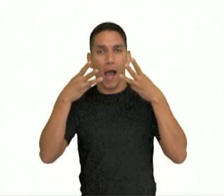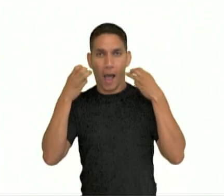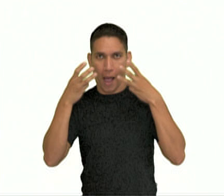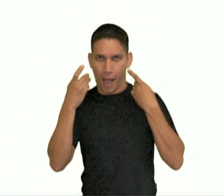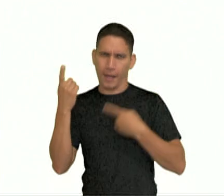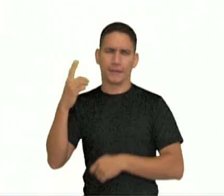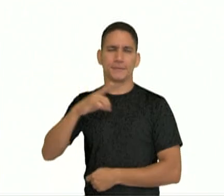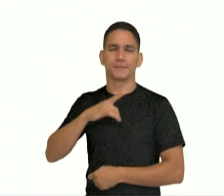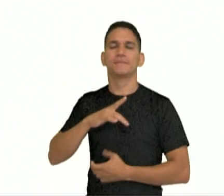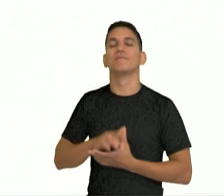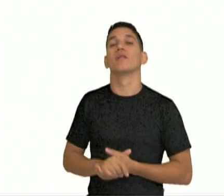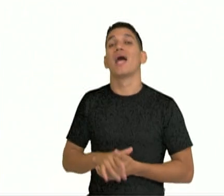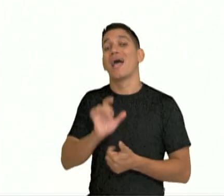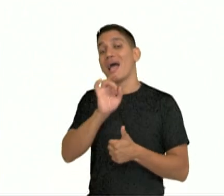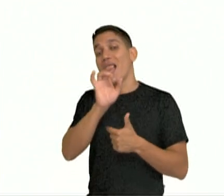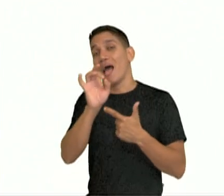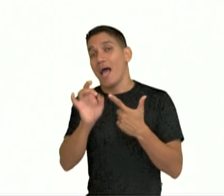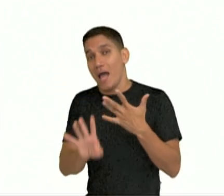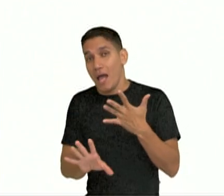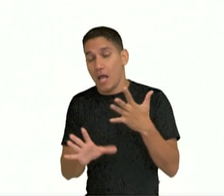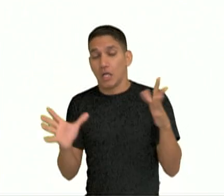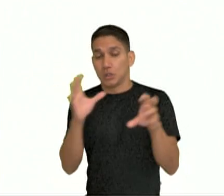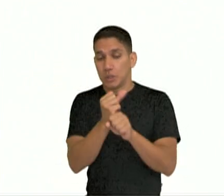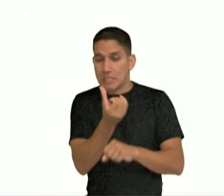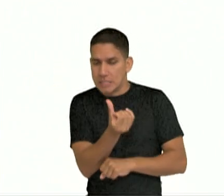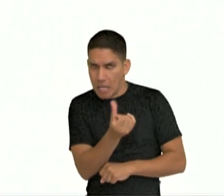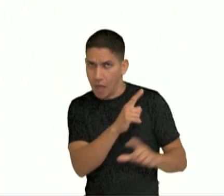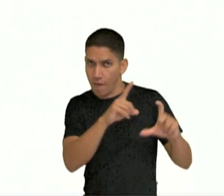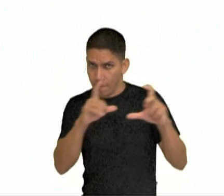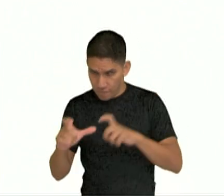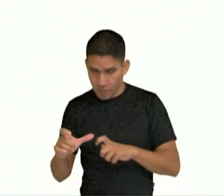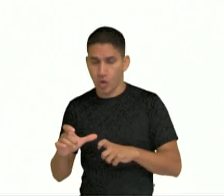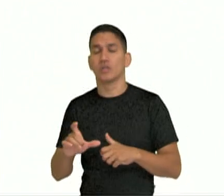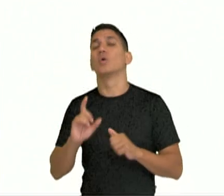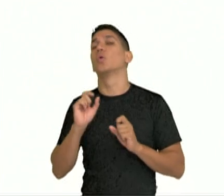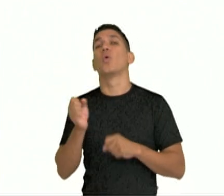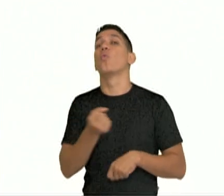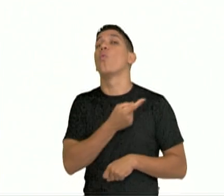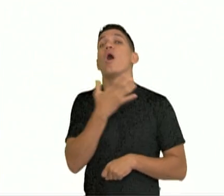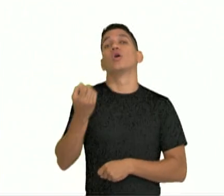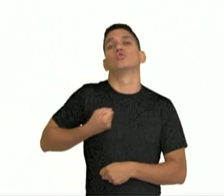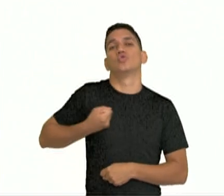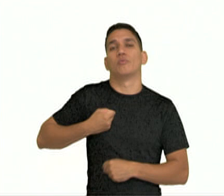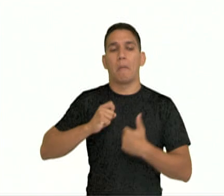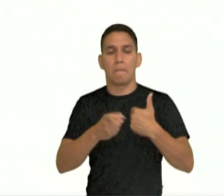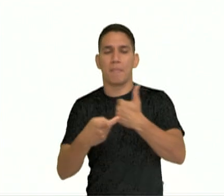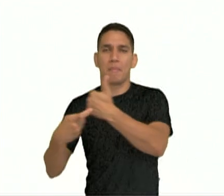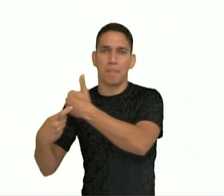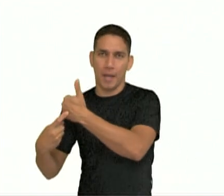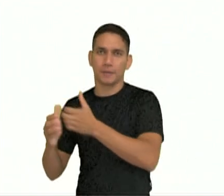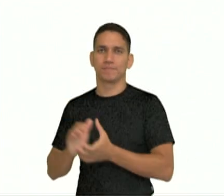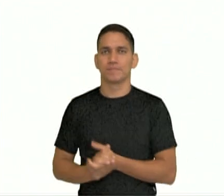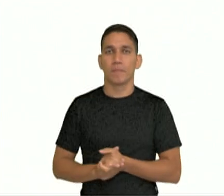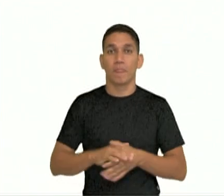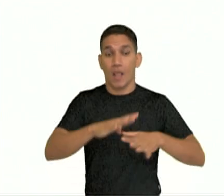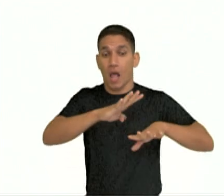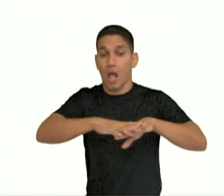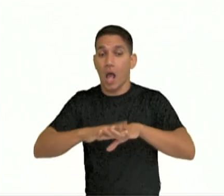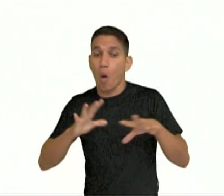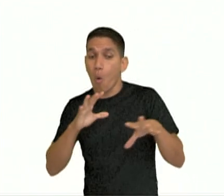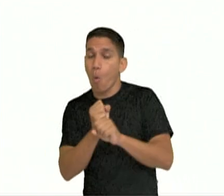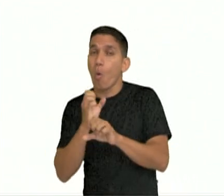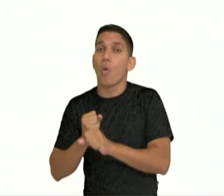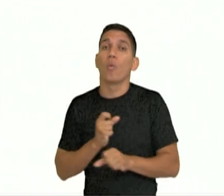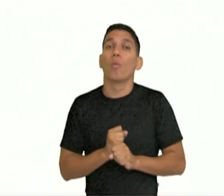que nós tínhamos. Cada uma das suas 6 postagens de foto receberam esse número de curtidas. Calcular através